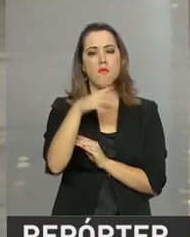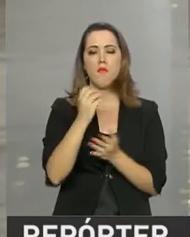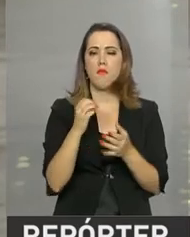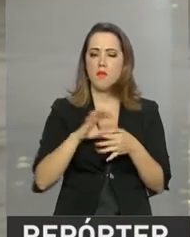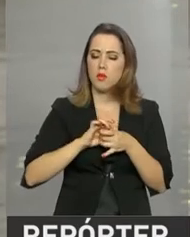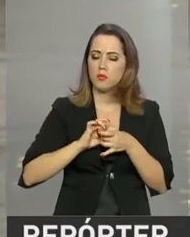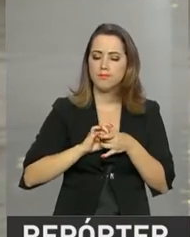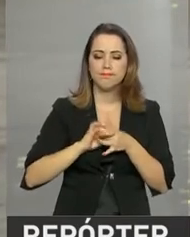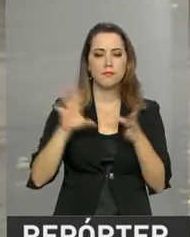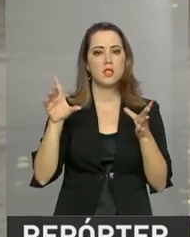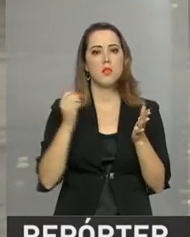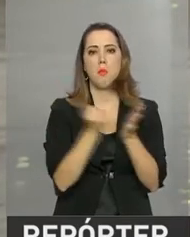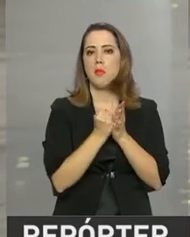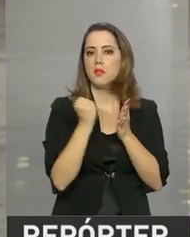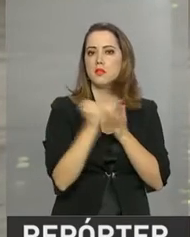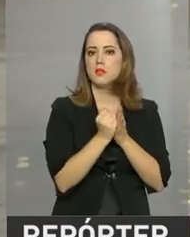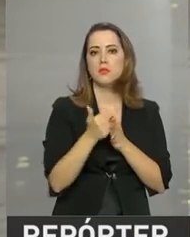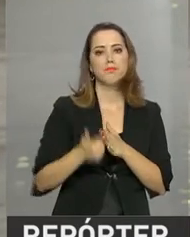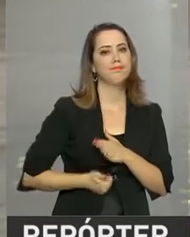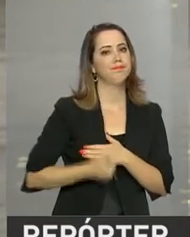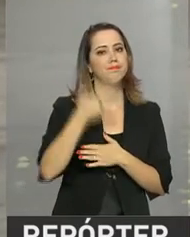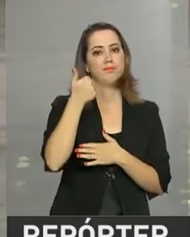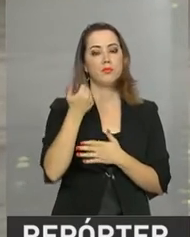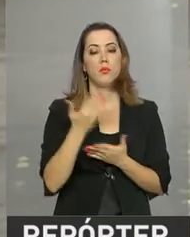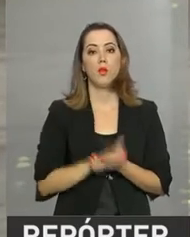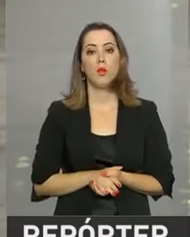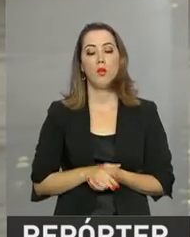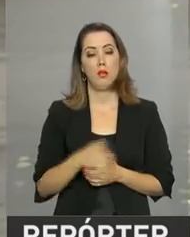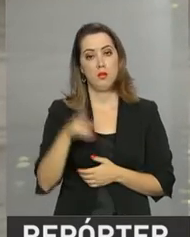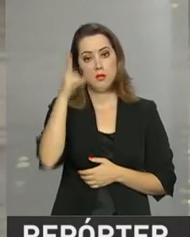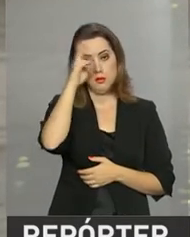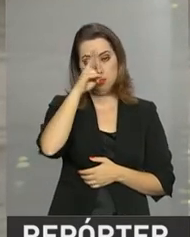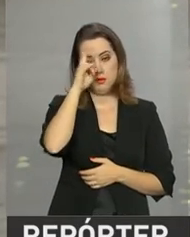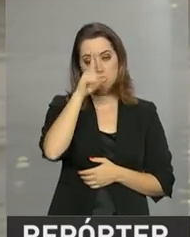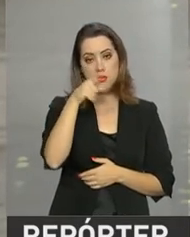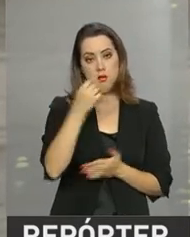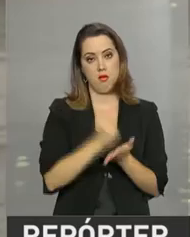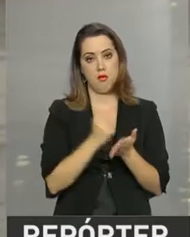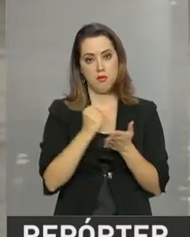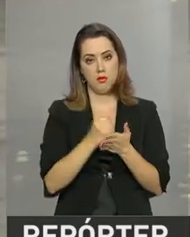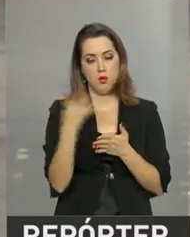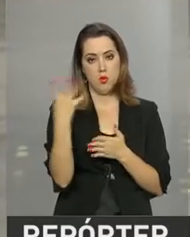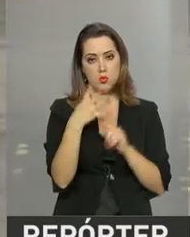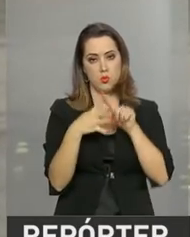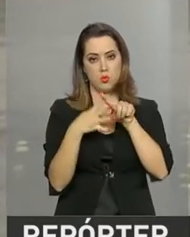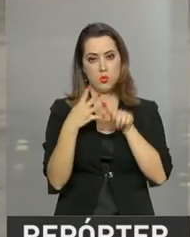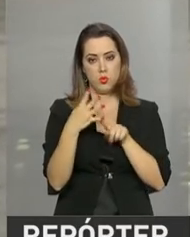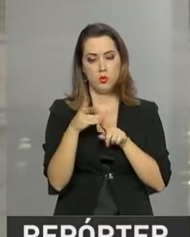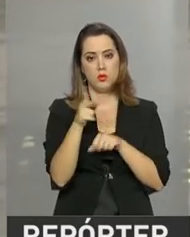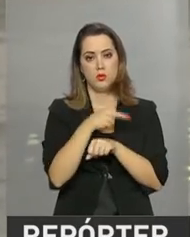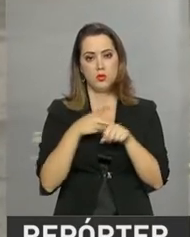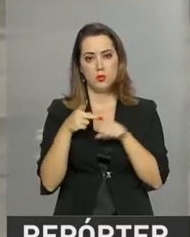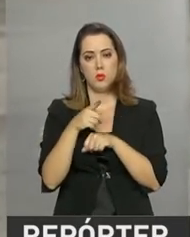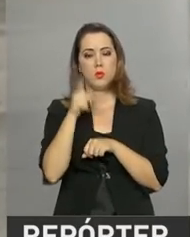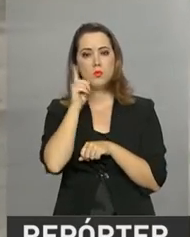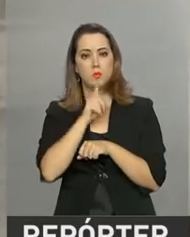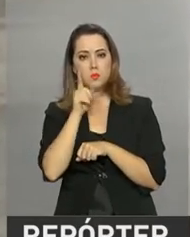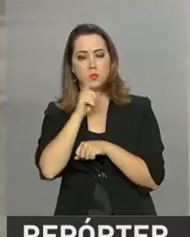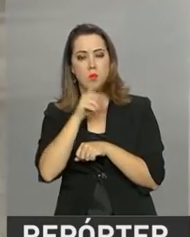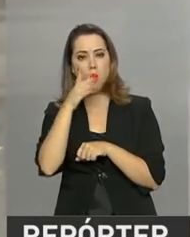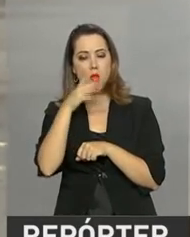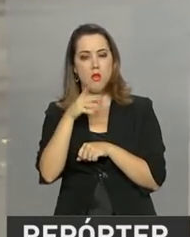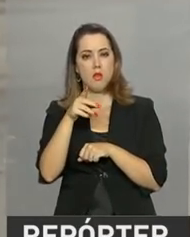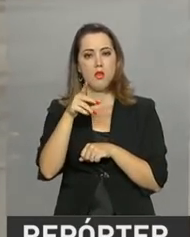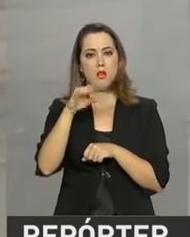visto facilitaria um retorno ao país lembrando que a isenção de vistos por esses quatro países estados unidos japão austrália